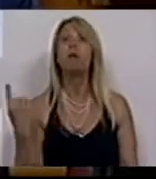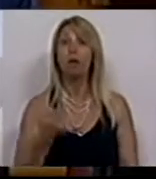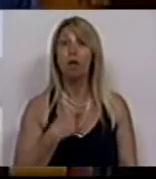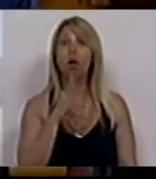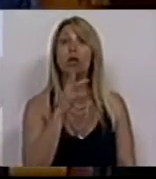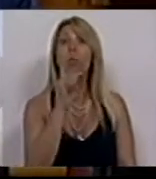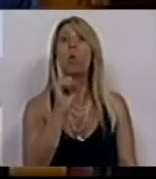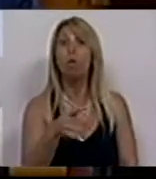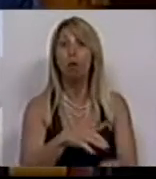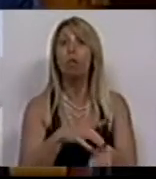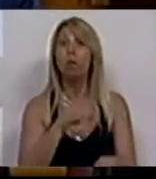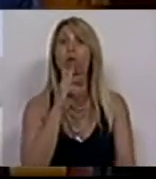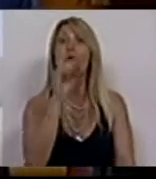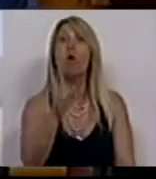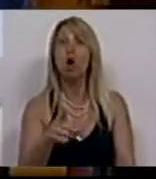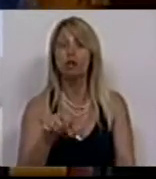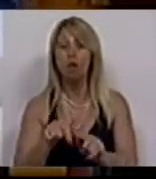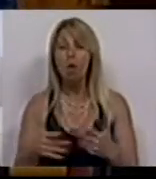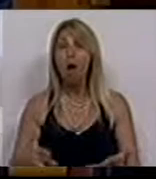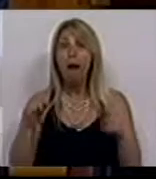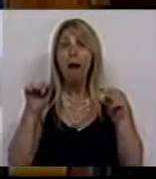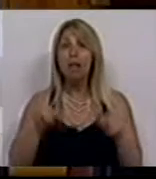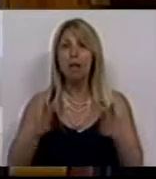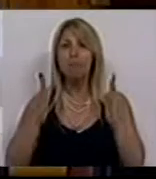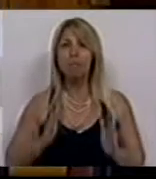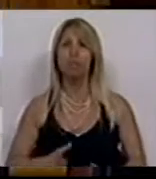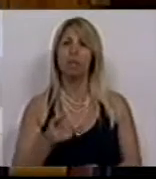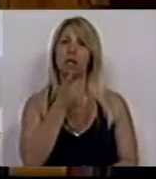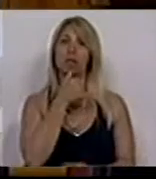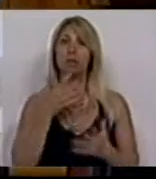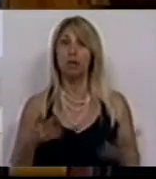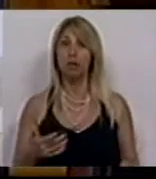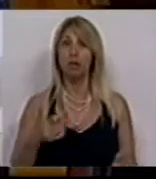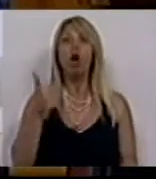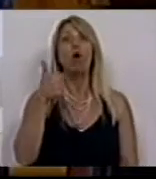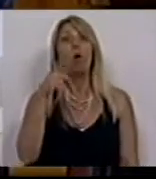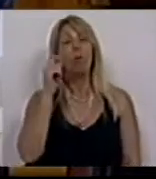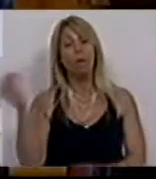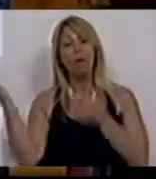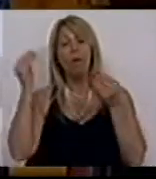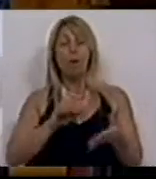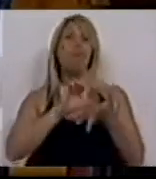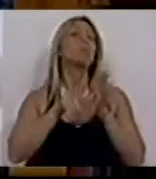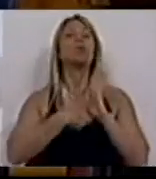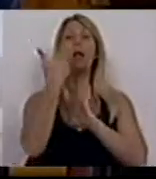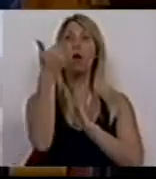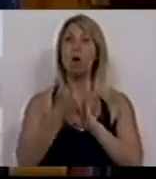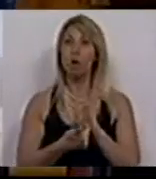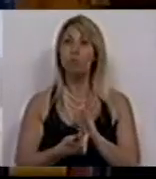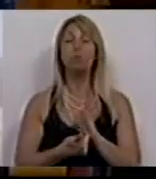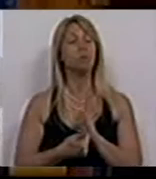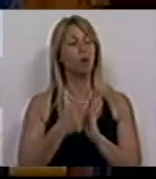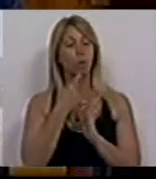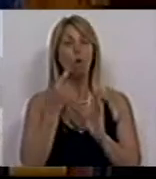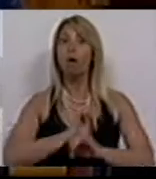doentes? É hoje aqui que temos que decidir. O Bloco de Esquerda apresenta um projeto de resolução extremamente